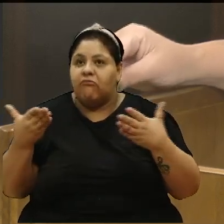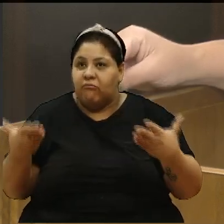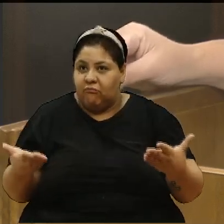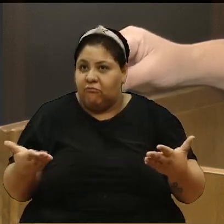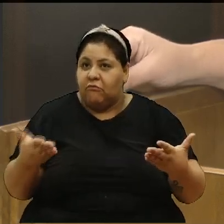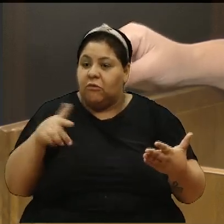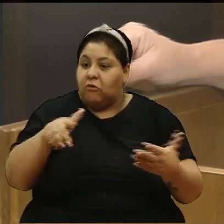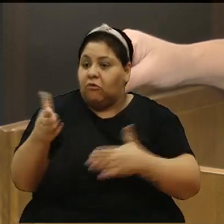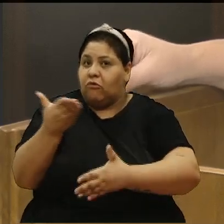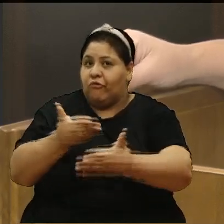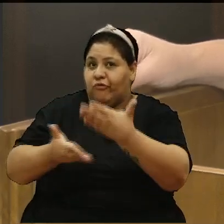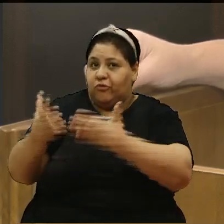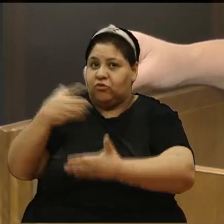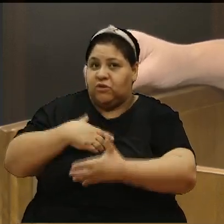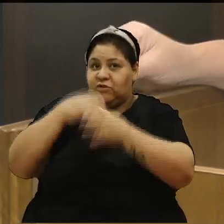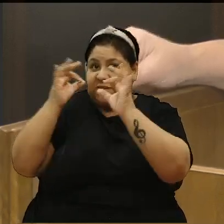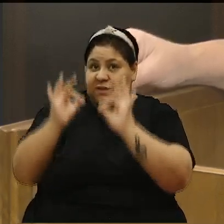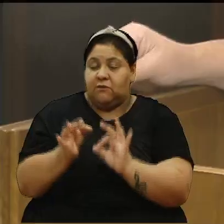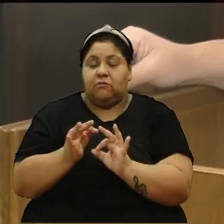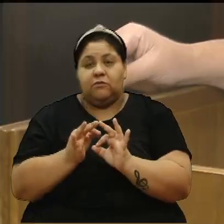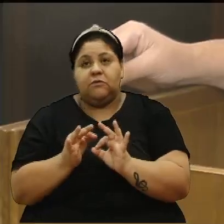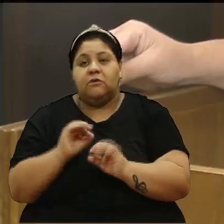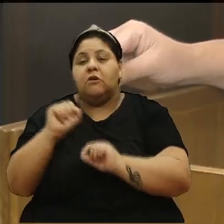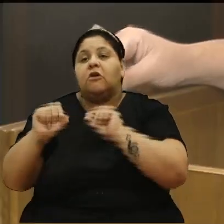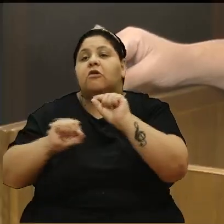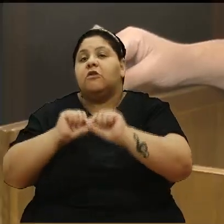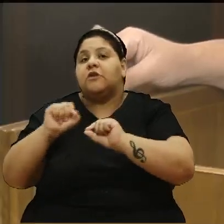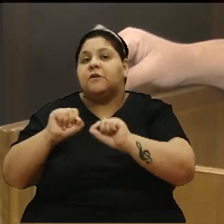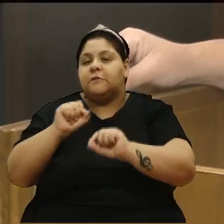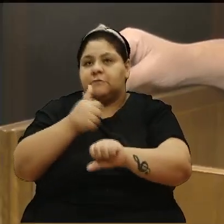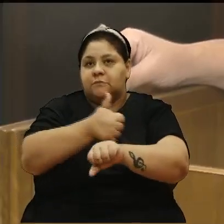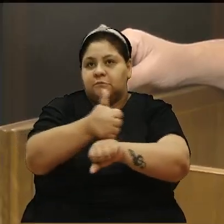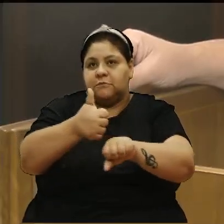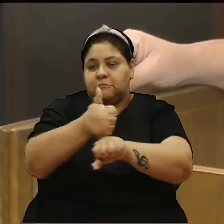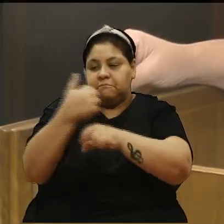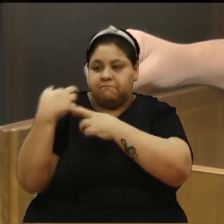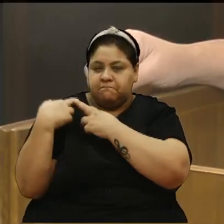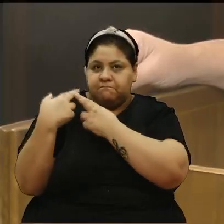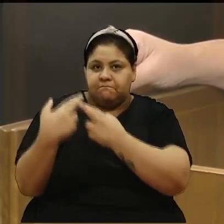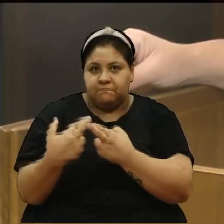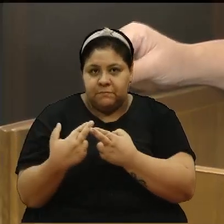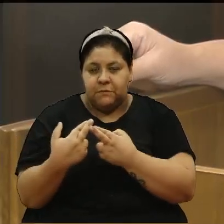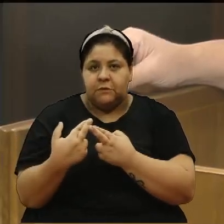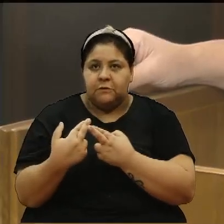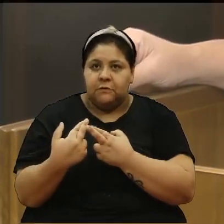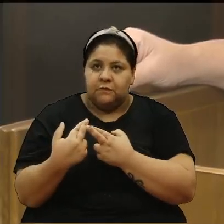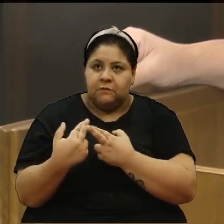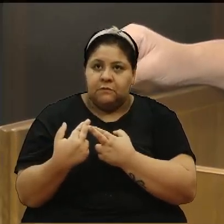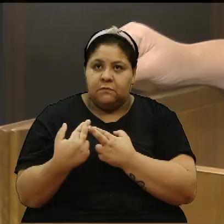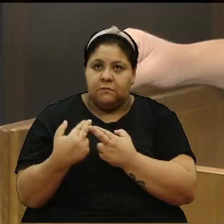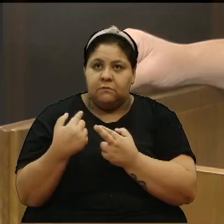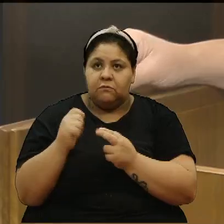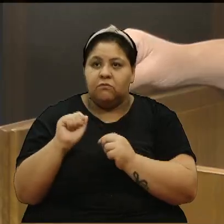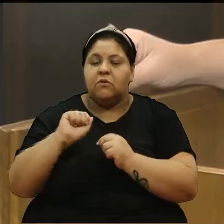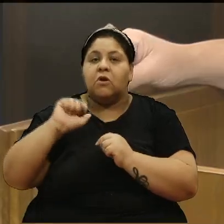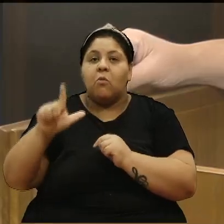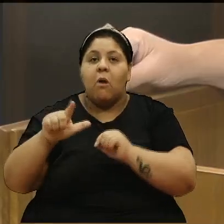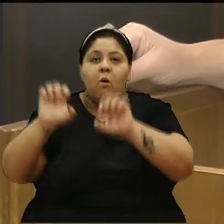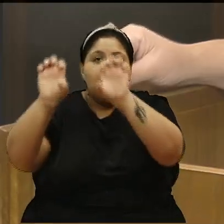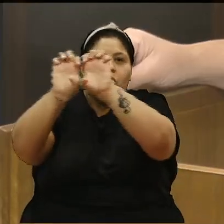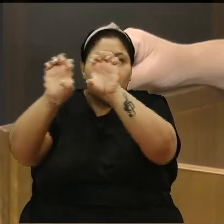sendo atendidos de forma digna? Quem são esses profissionais responsáveis? Qual